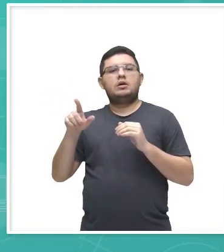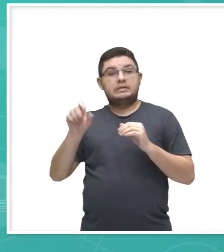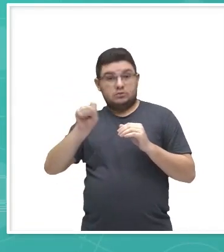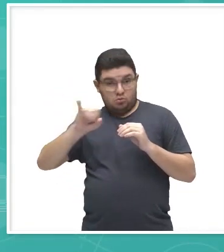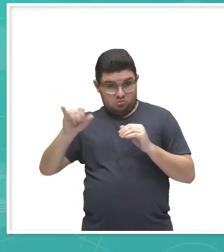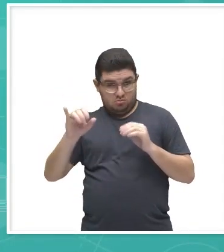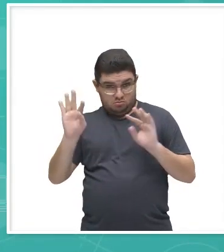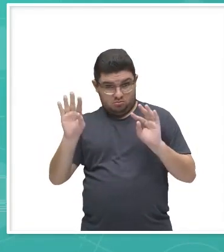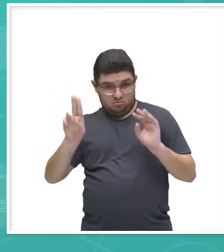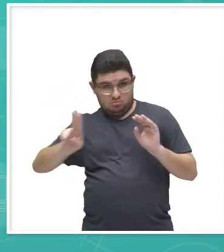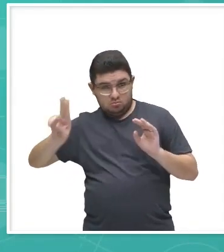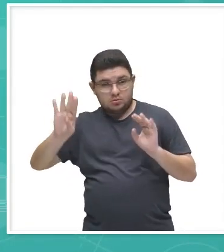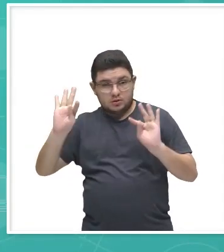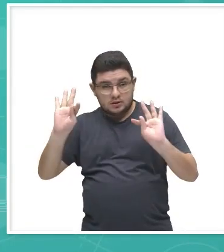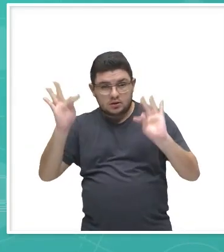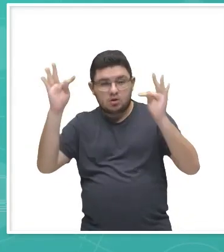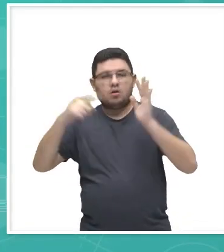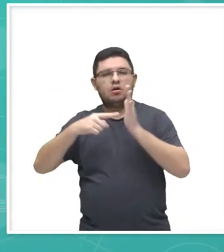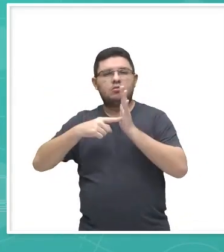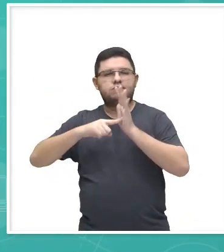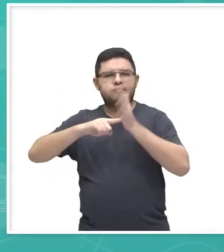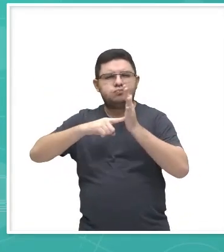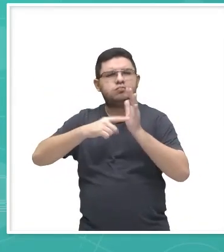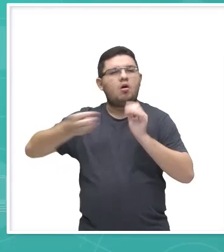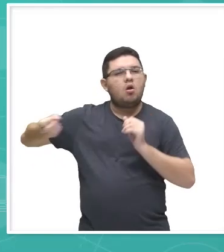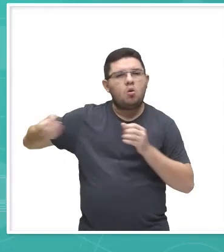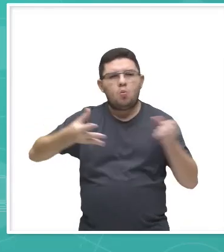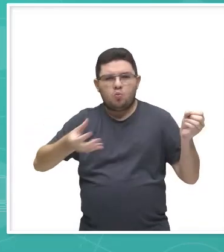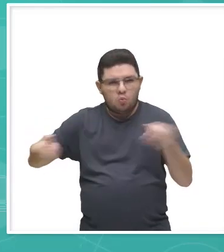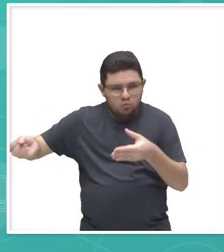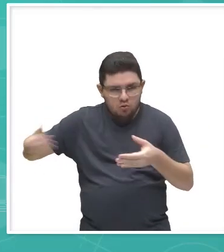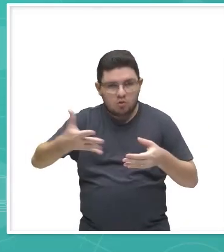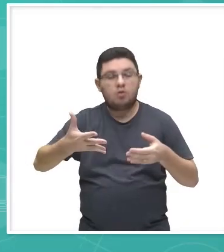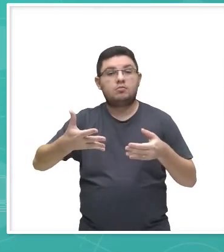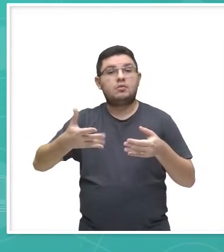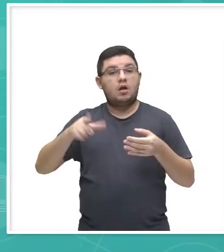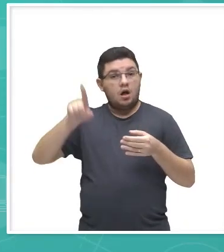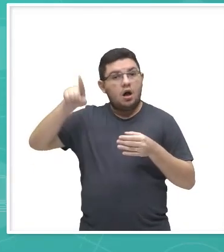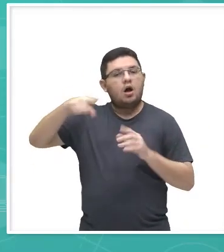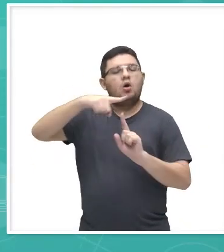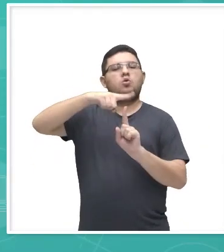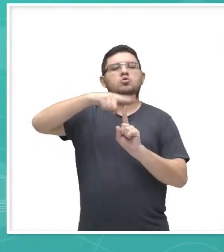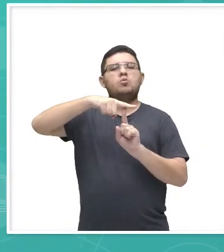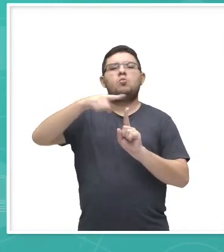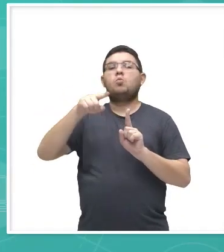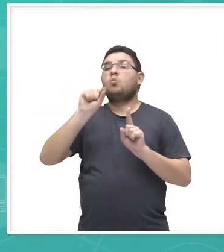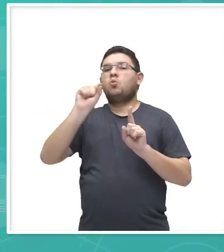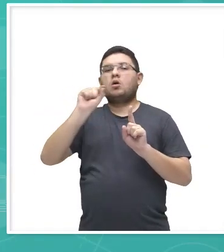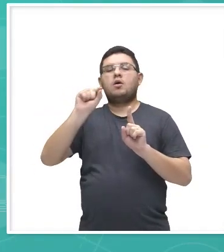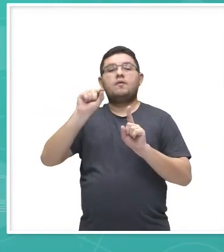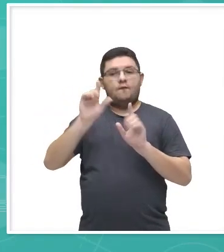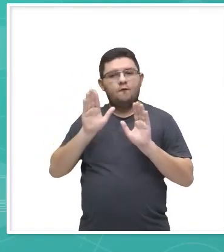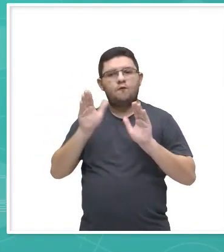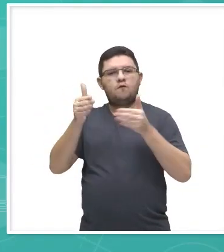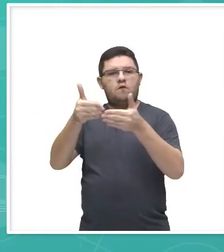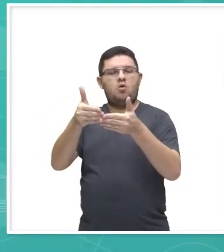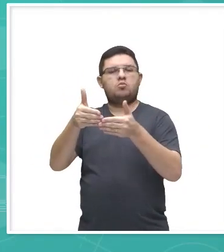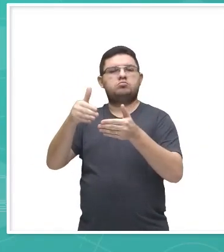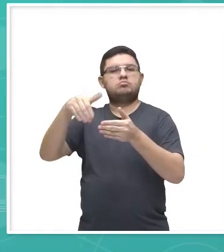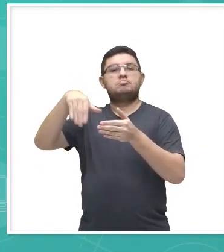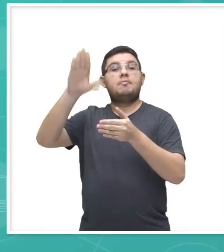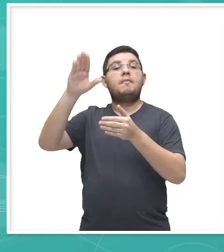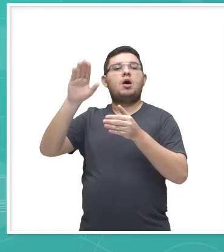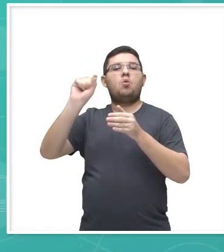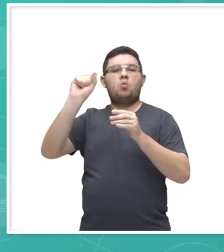da agricultura, provavelmente esse tipo de agricultura ele já vai estar voltado mais para atender ao